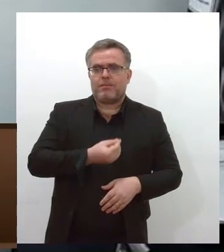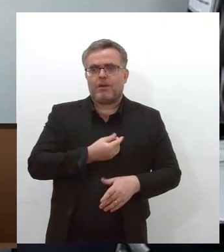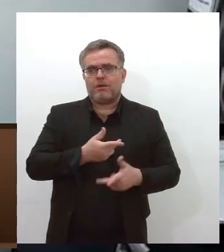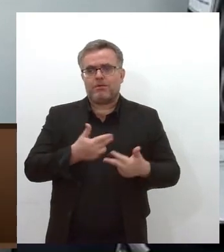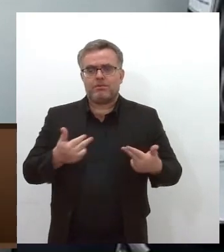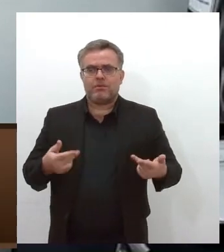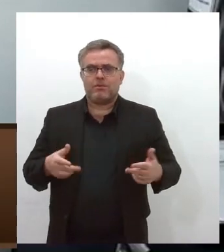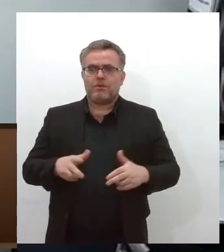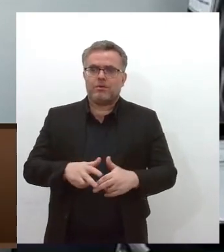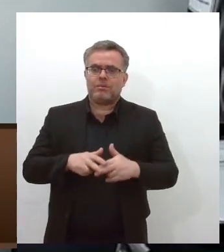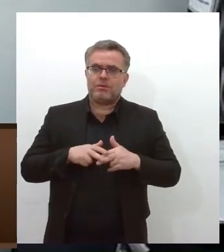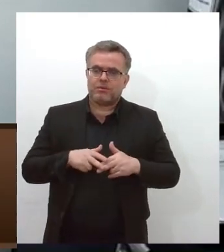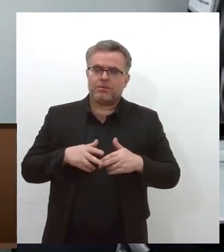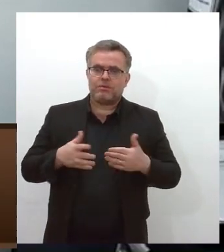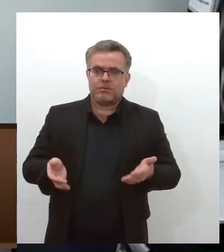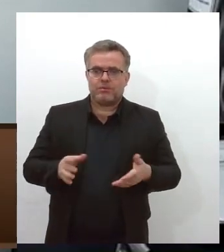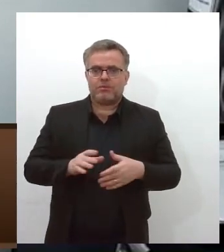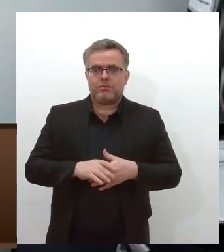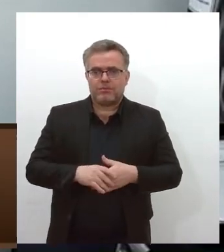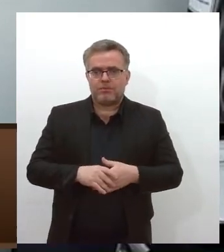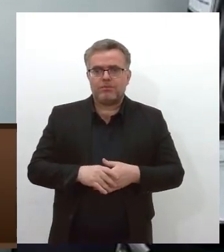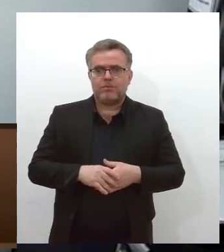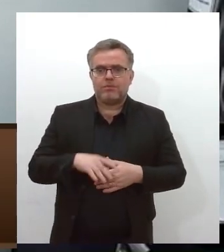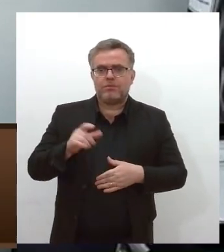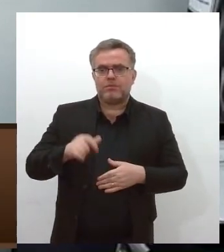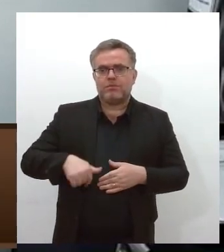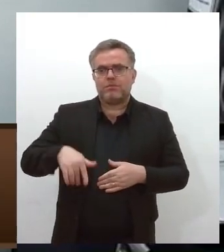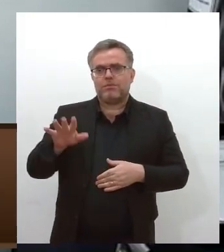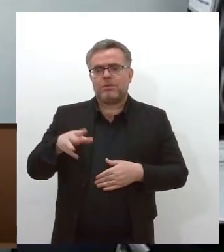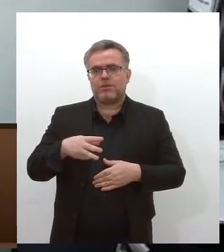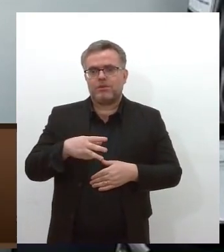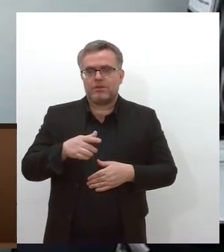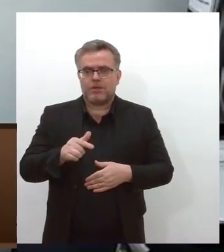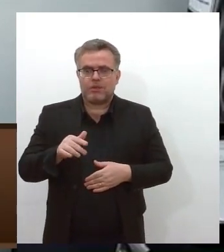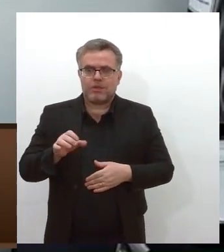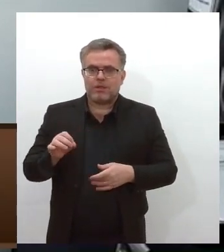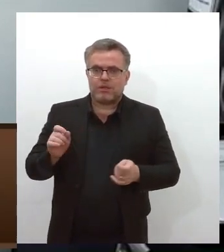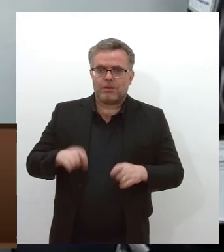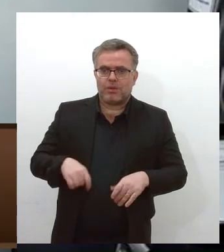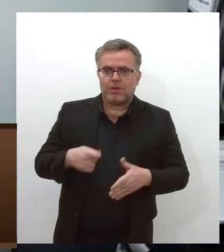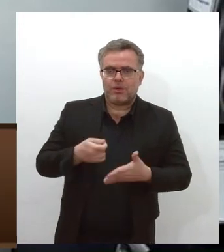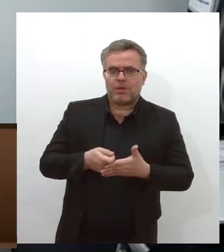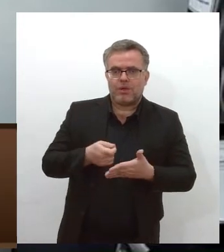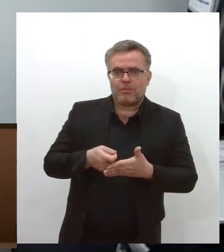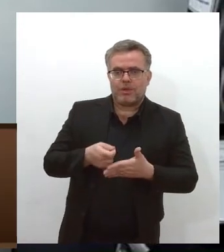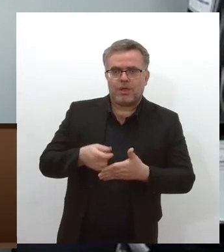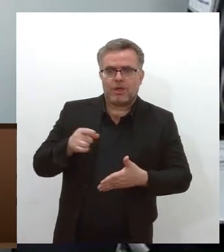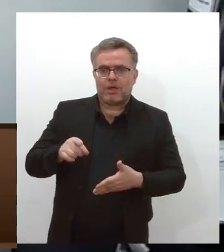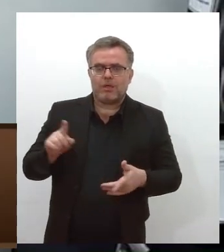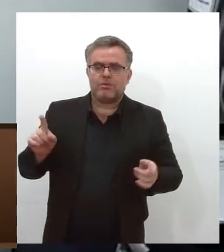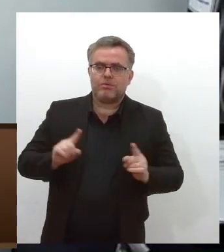exemplo, pessoas com mais de 70 anos que não são mais obrigadas a ir às urnas e